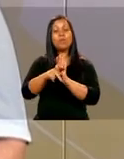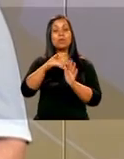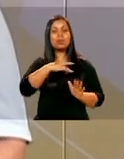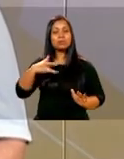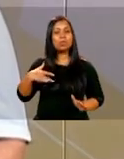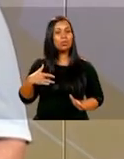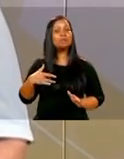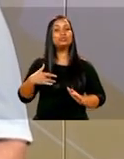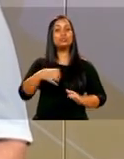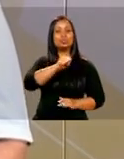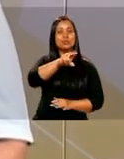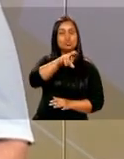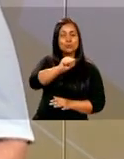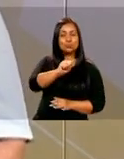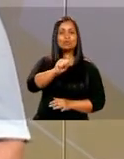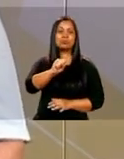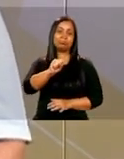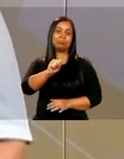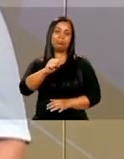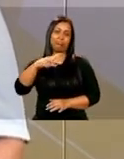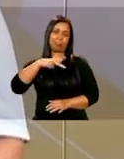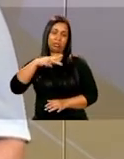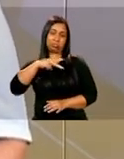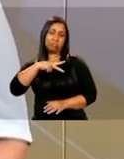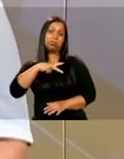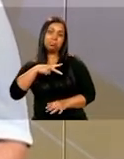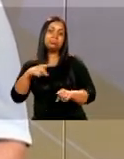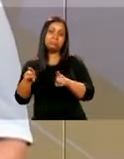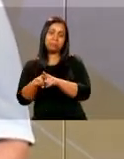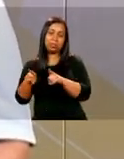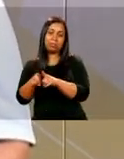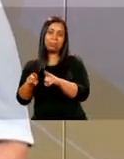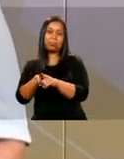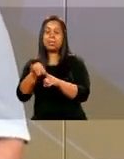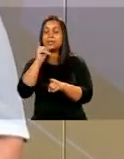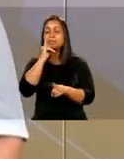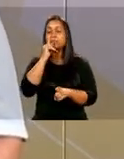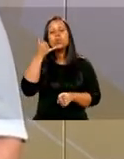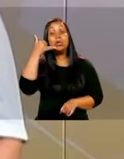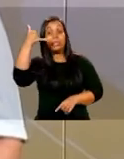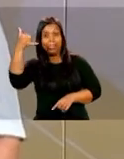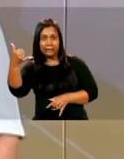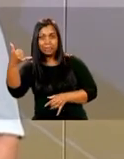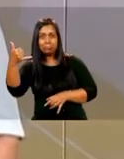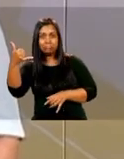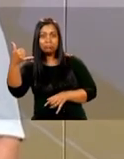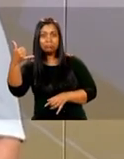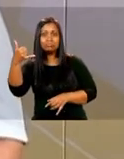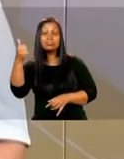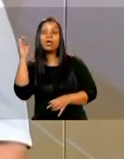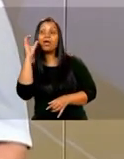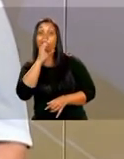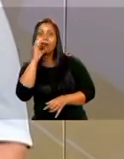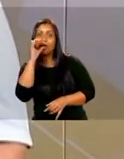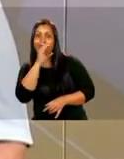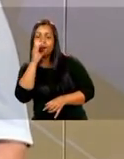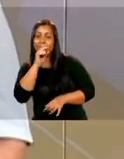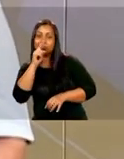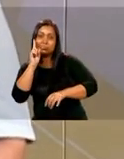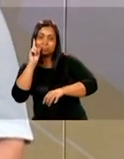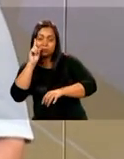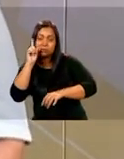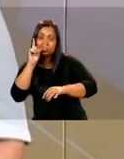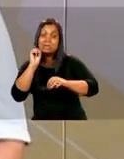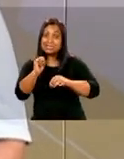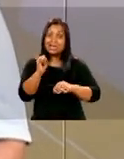moldes aí SUS, convênio e particular. Né? Então, se você liga no consultório médico, se você é convênio, você vai ser atendido numa data,